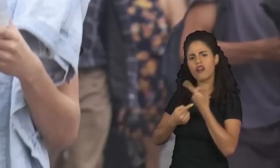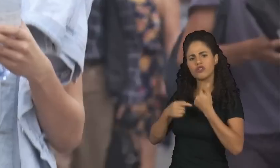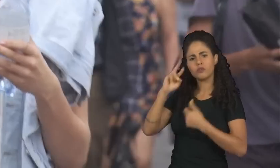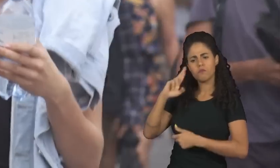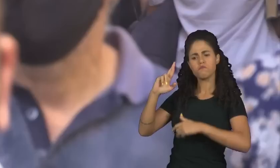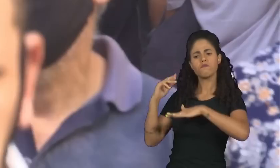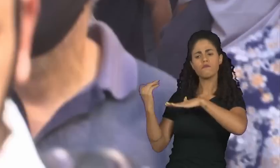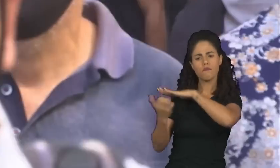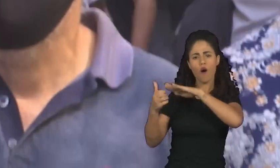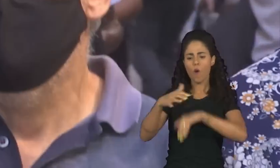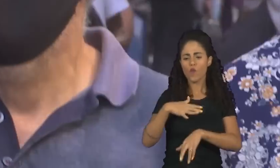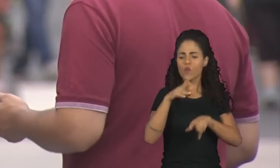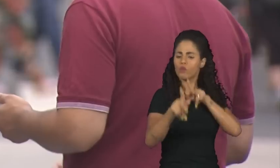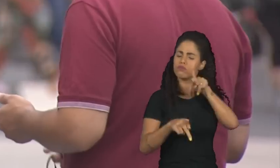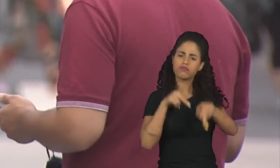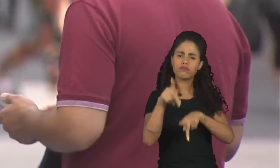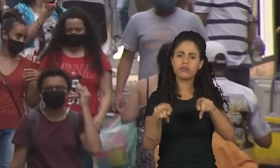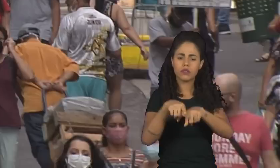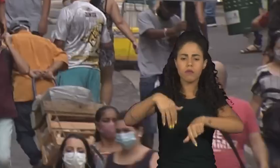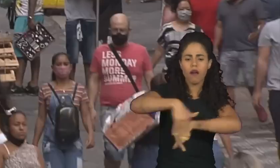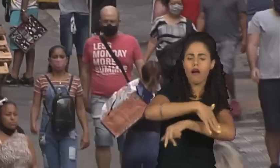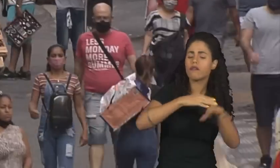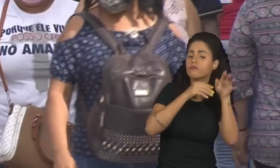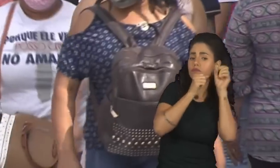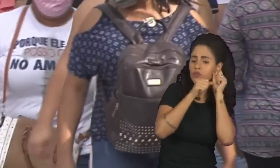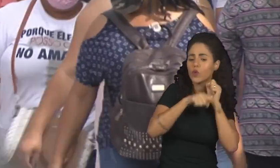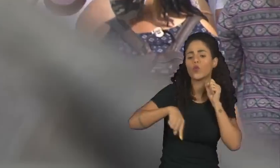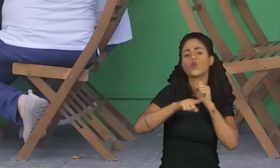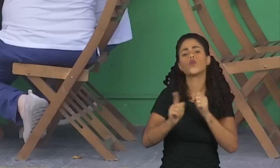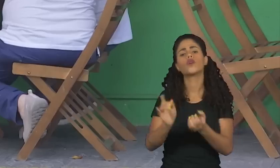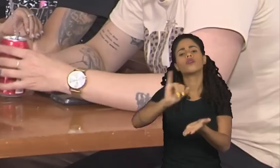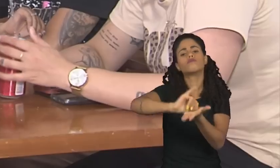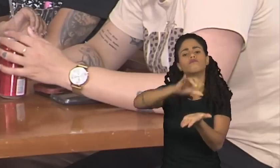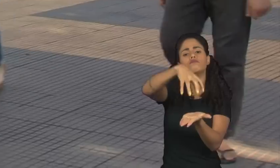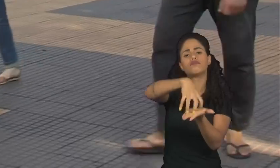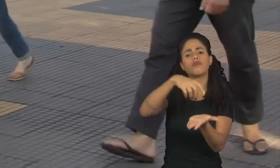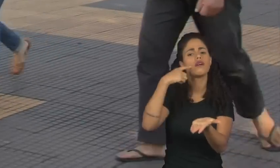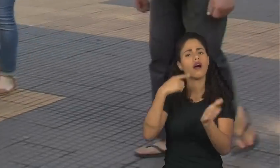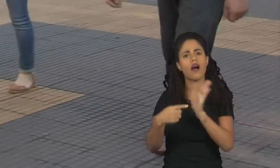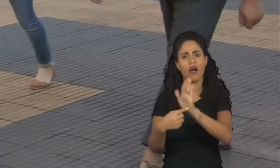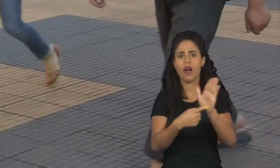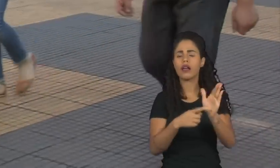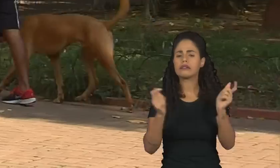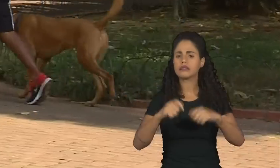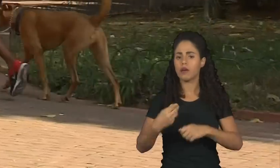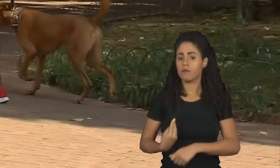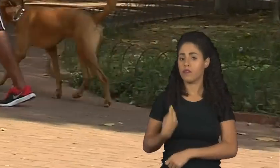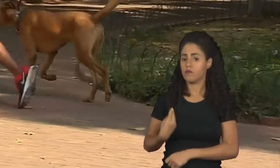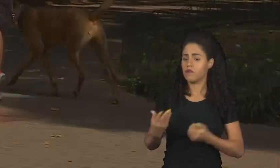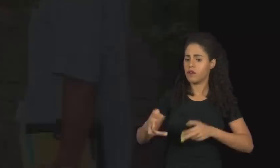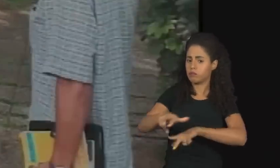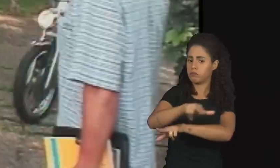meio à população em situação de rua, fazem do centro um espaço incomum de convivência.